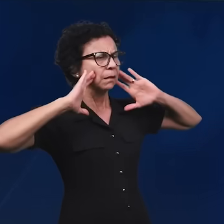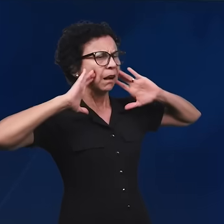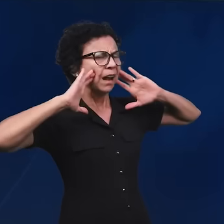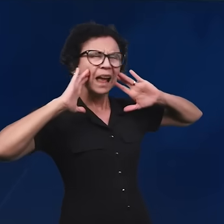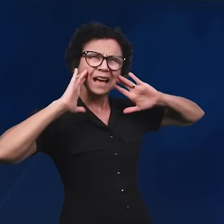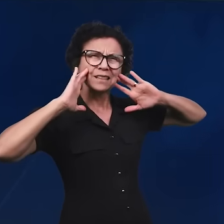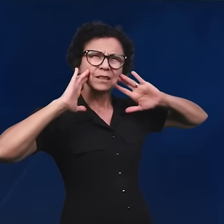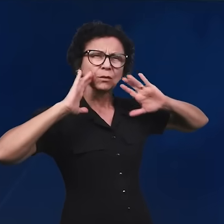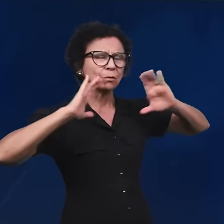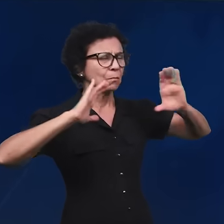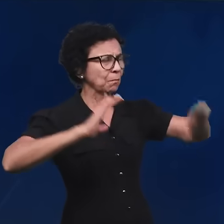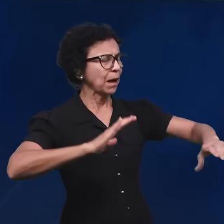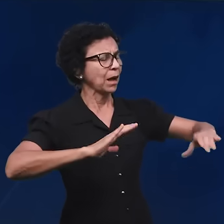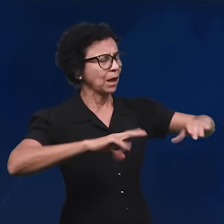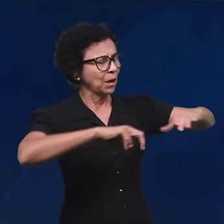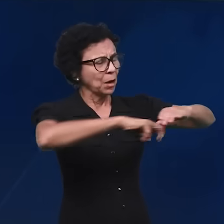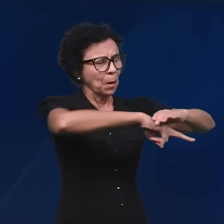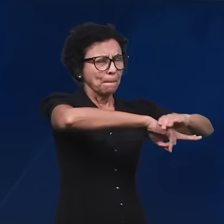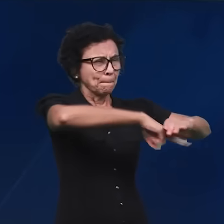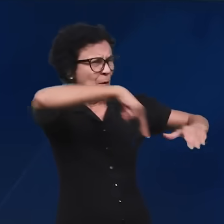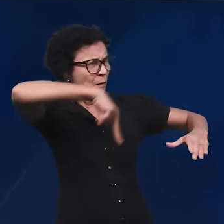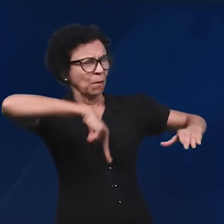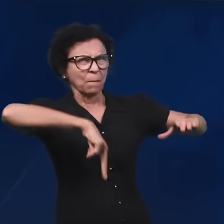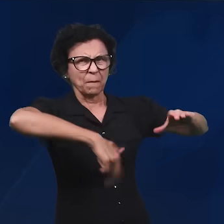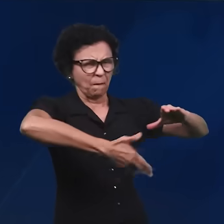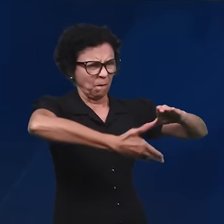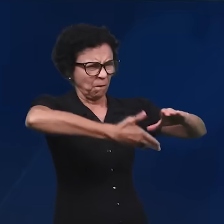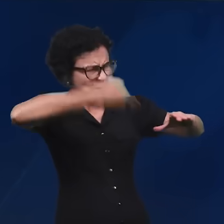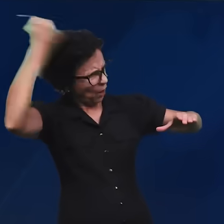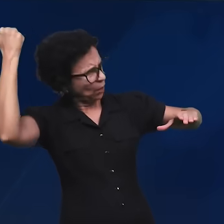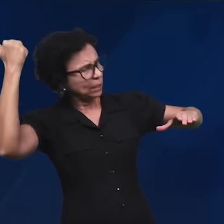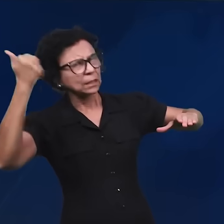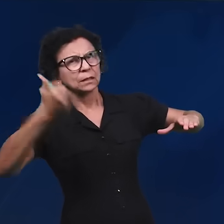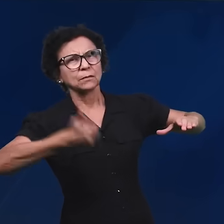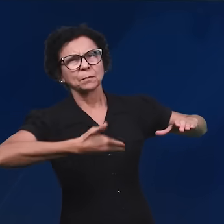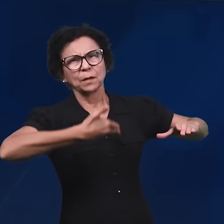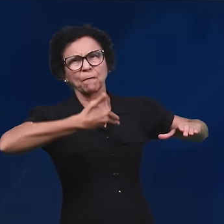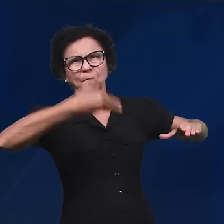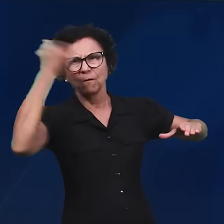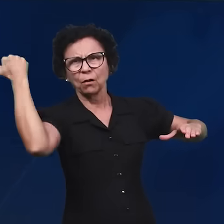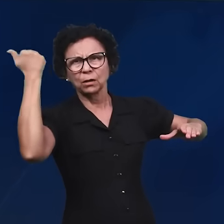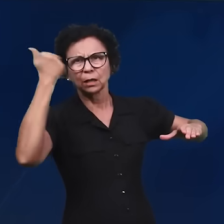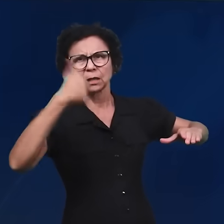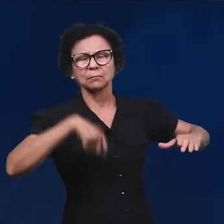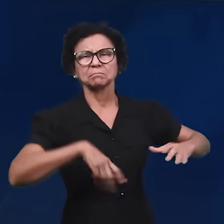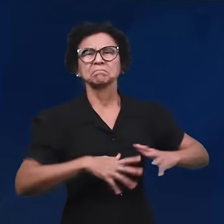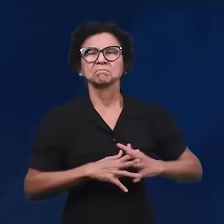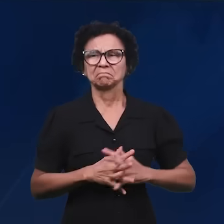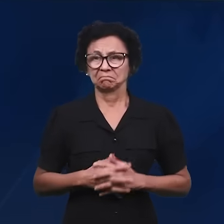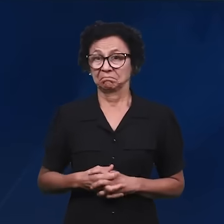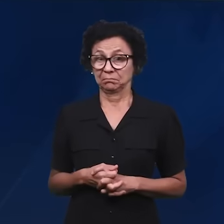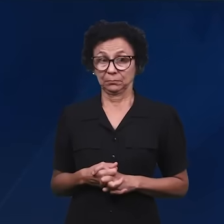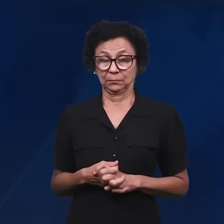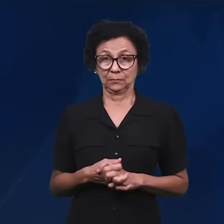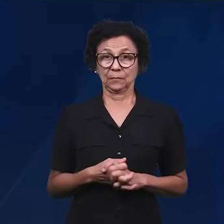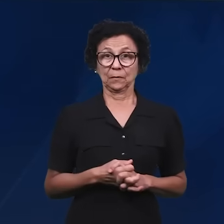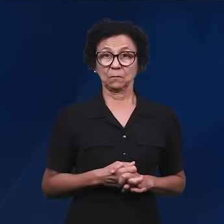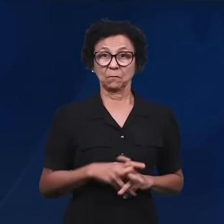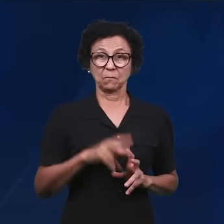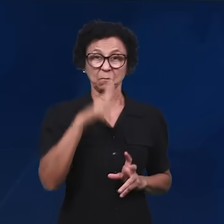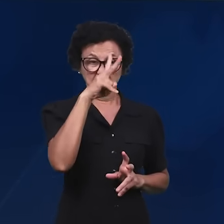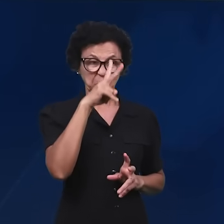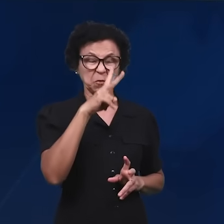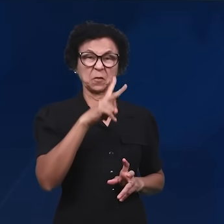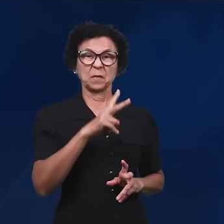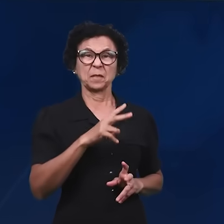fora, Lázaro. Foi uma forma forte dele falar, que o hebraico, até o pleonasmo, vem para fora, é uma forma